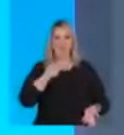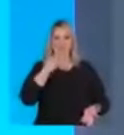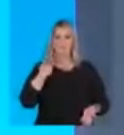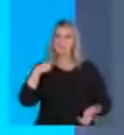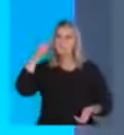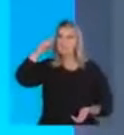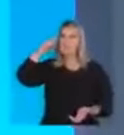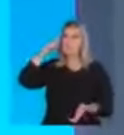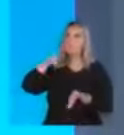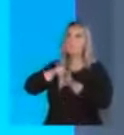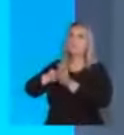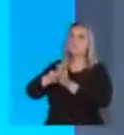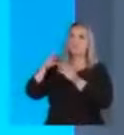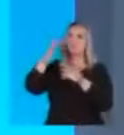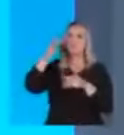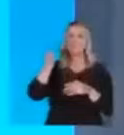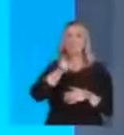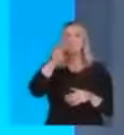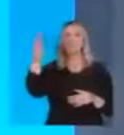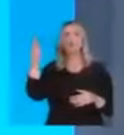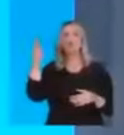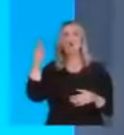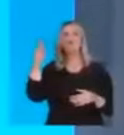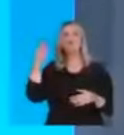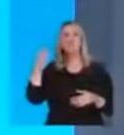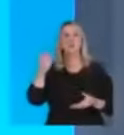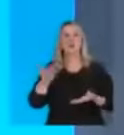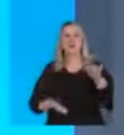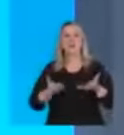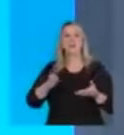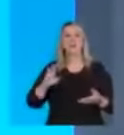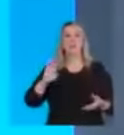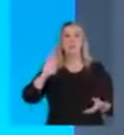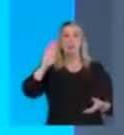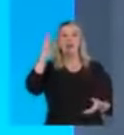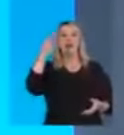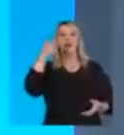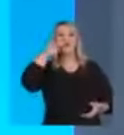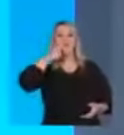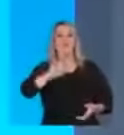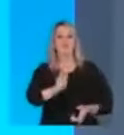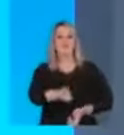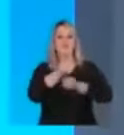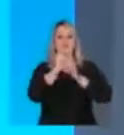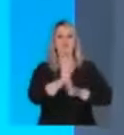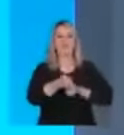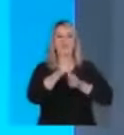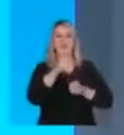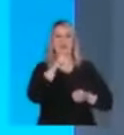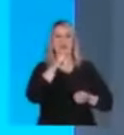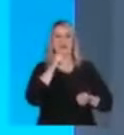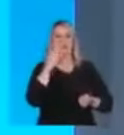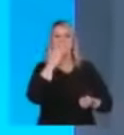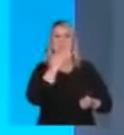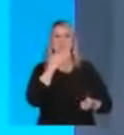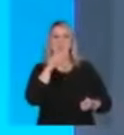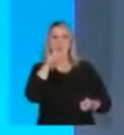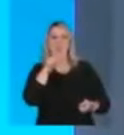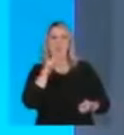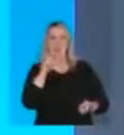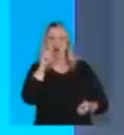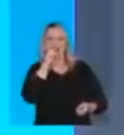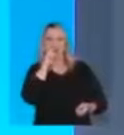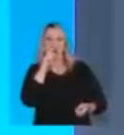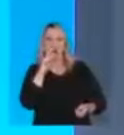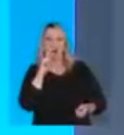seguinte pergunta não sei quantos quilos de traíra o senhor conseguiu pescar por esse país como peixe de água doce que é sorrateiro e gosta